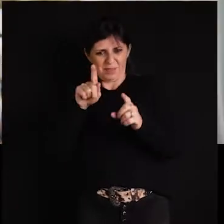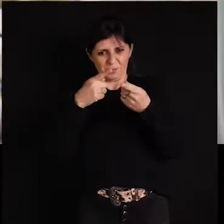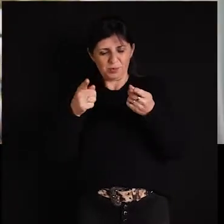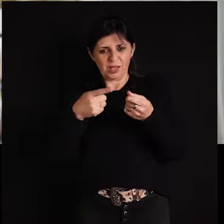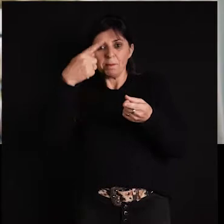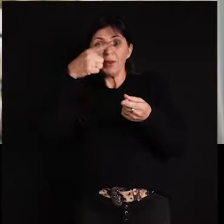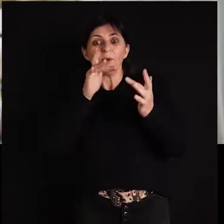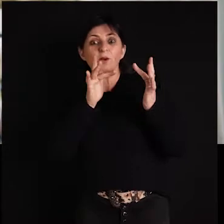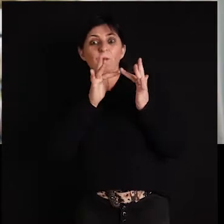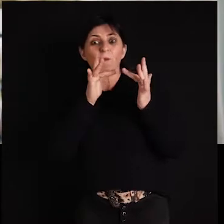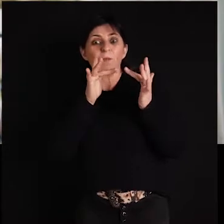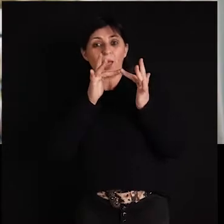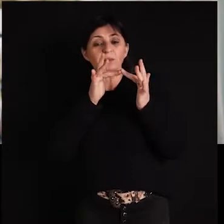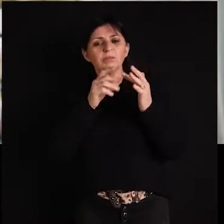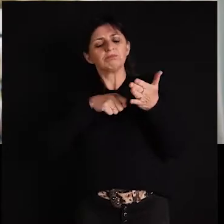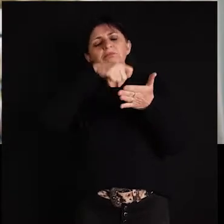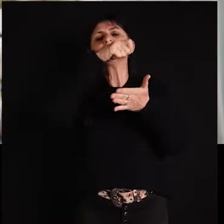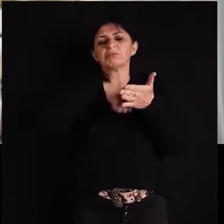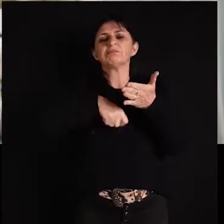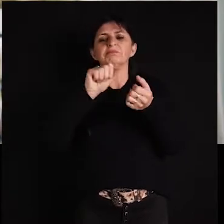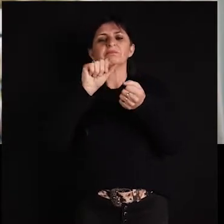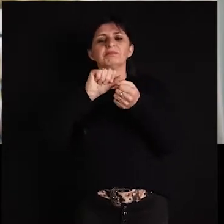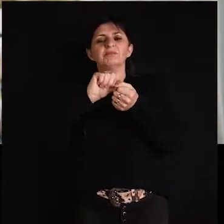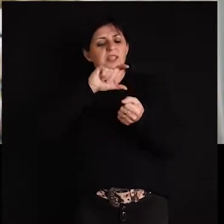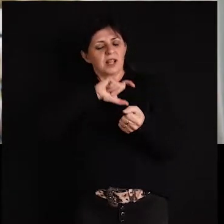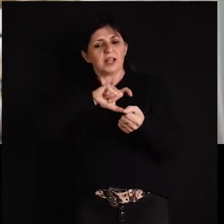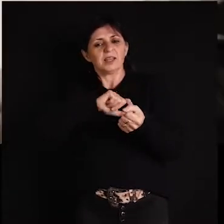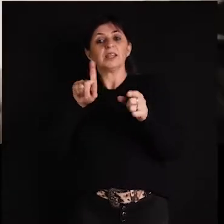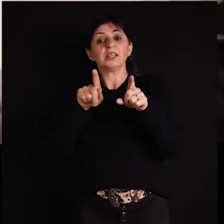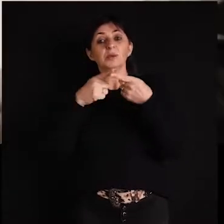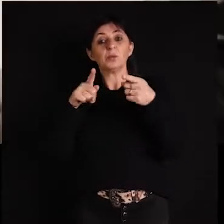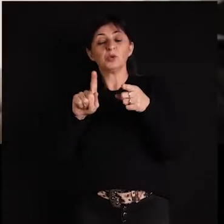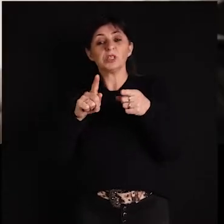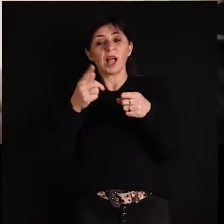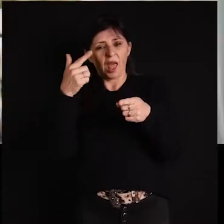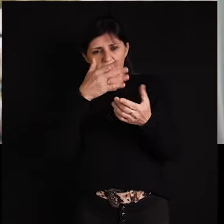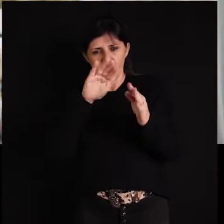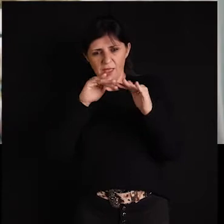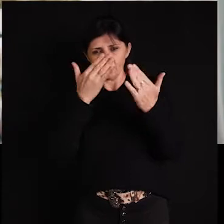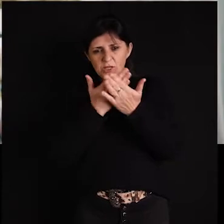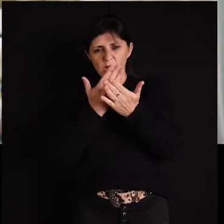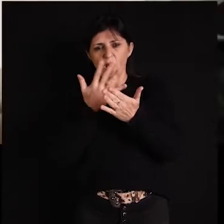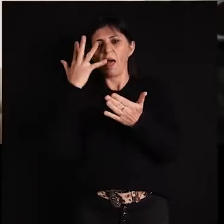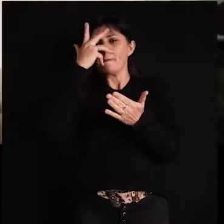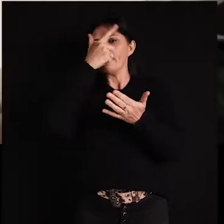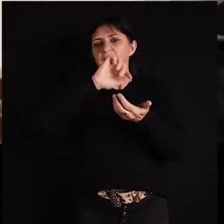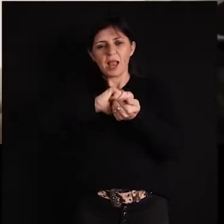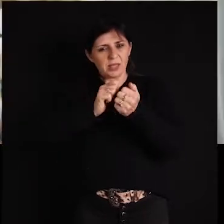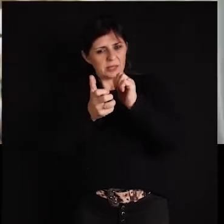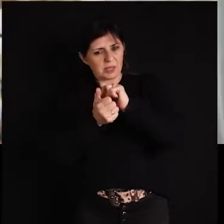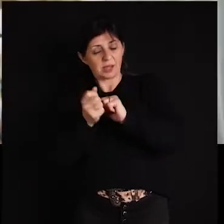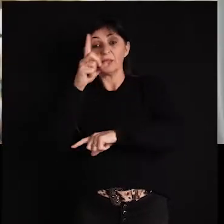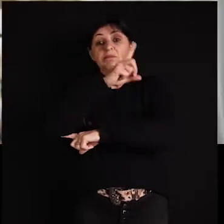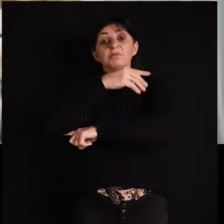E me inscrevi para fazer a carteira no Belas Artes de Erechim. No dia da prova, eu fui lá, me